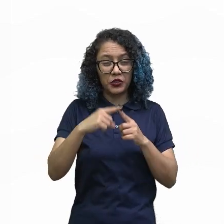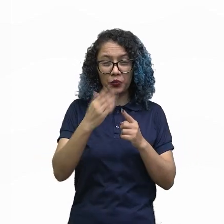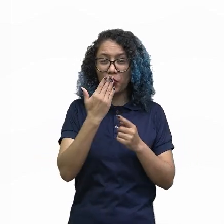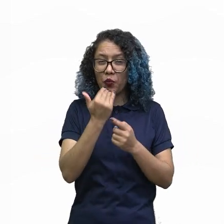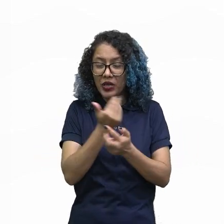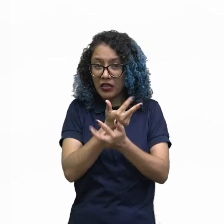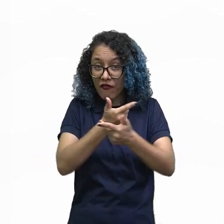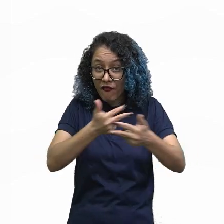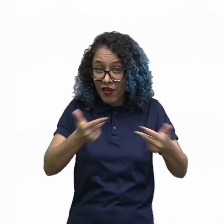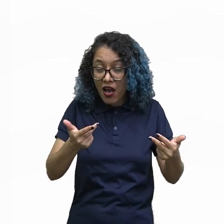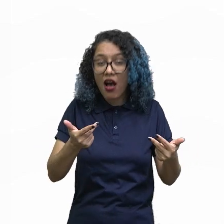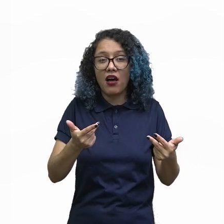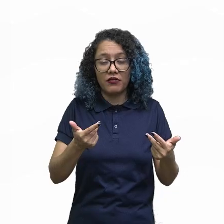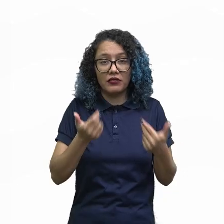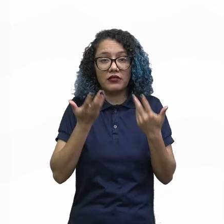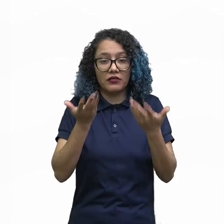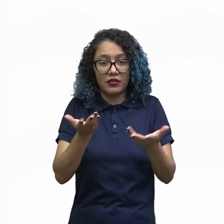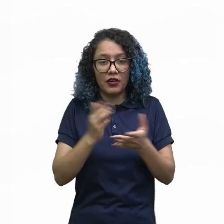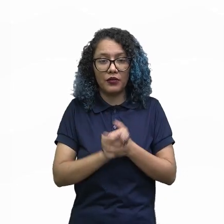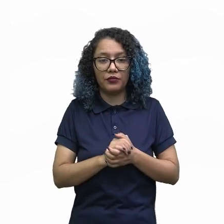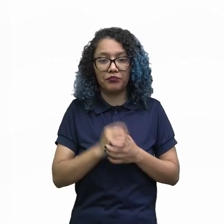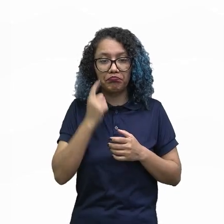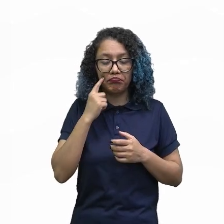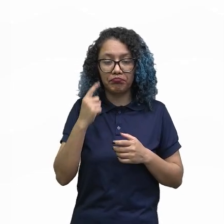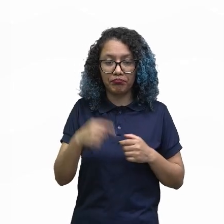alimentos. E aí, essas duas